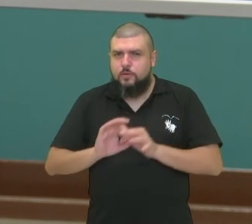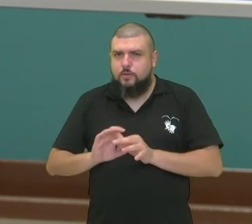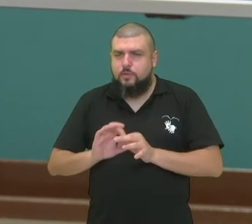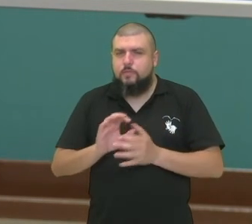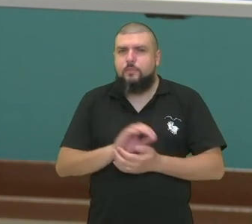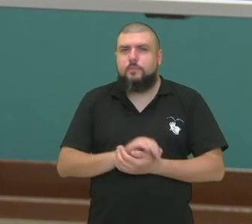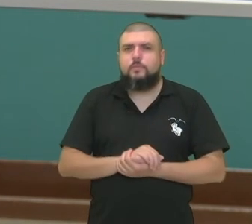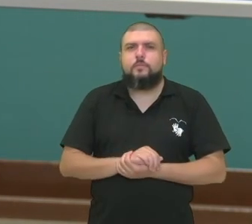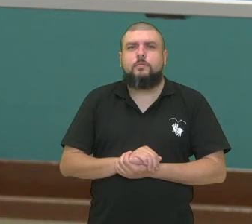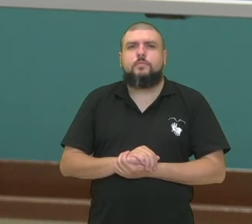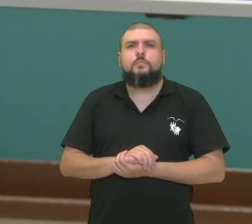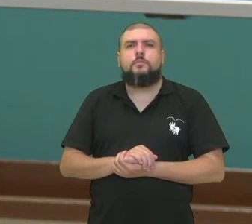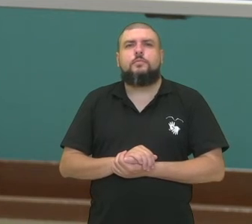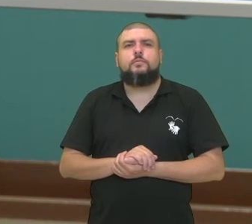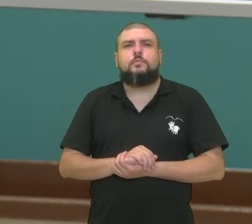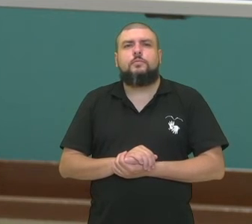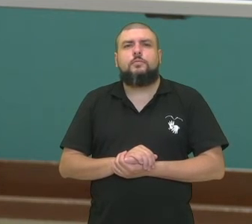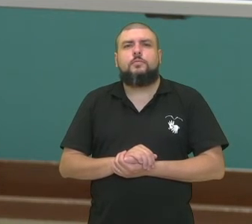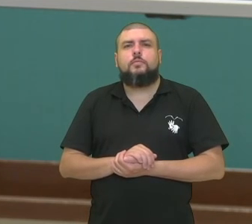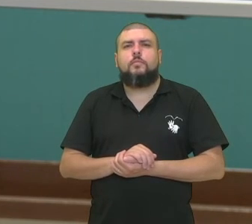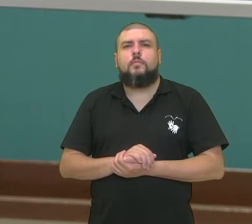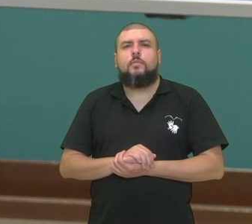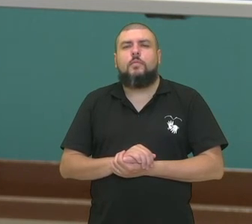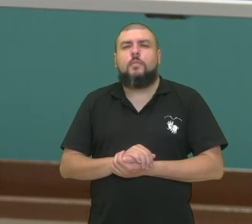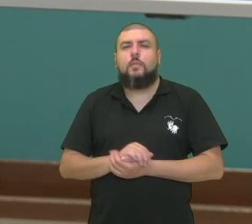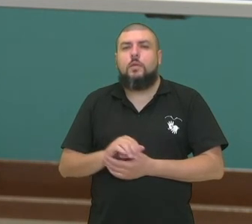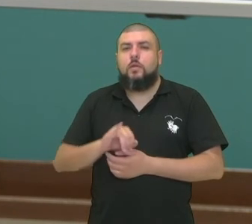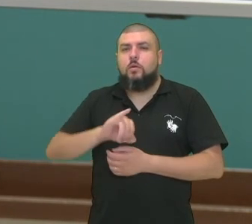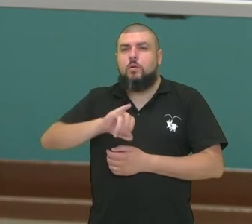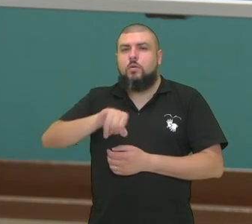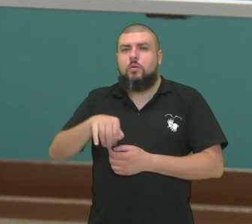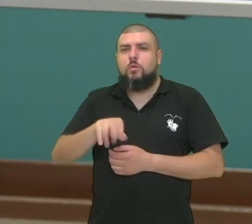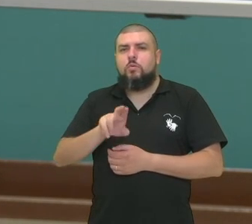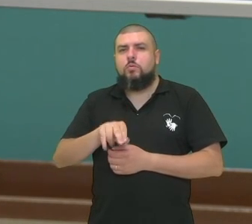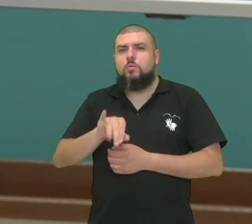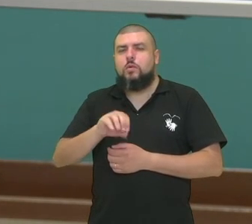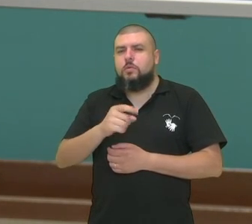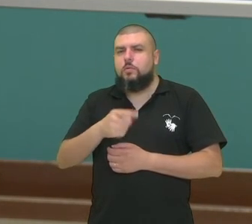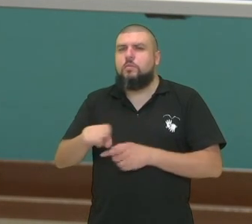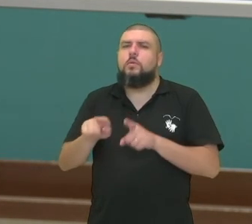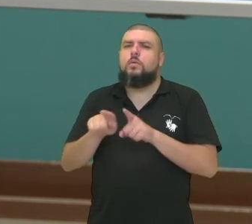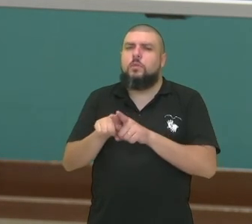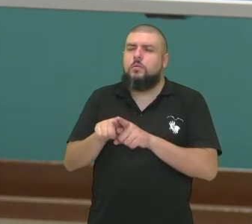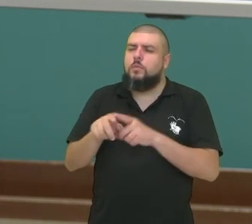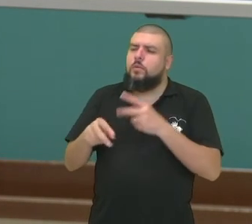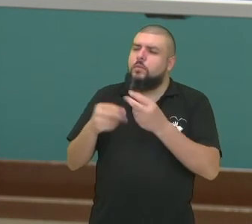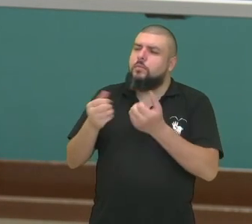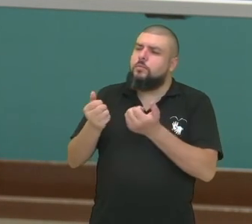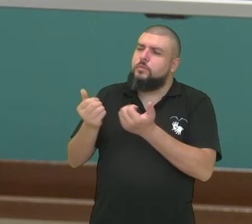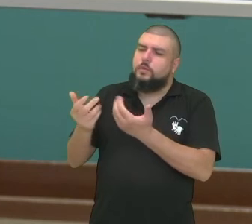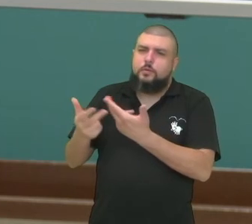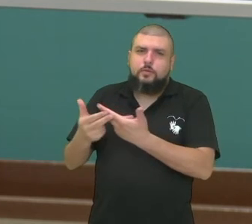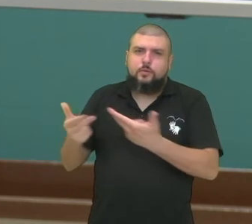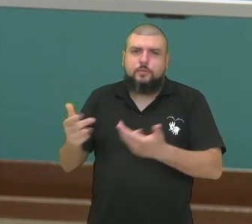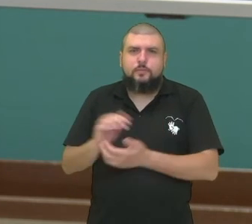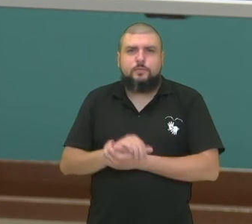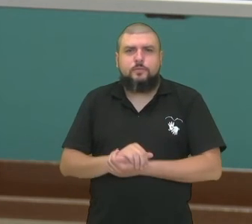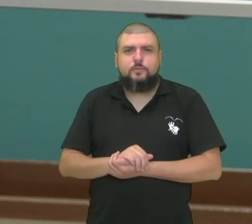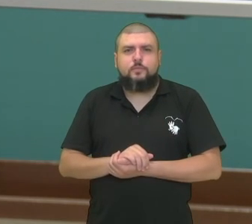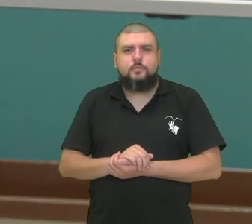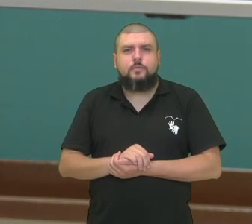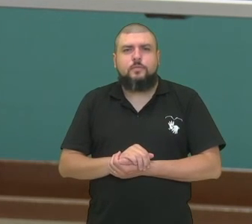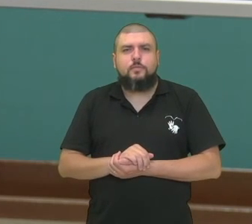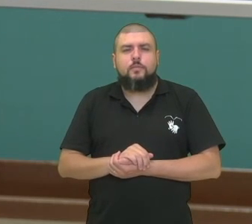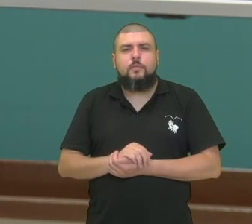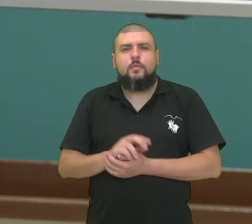cartunista Junião, além de jornalista e chargista, também recebeu muitos prêmios. Humor e ironia, né, estão